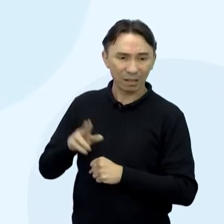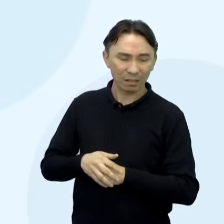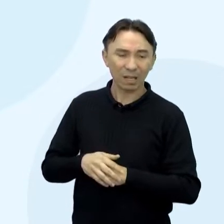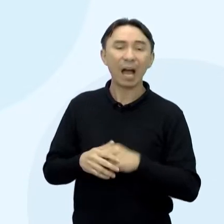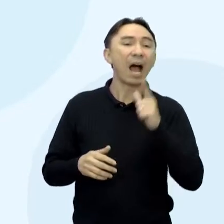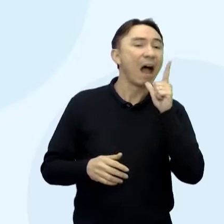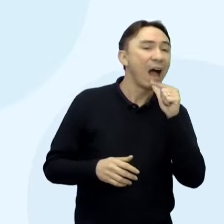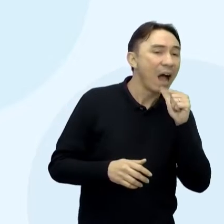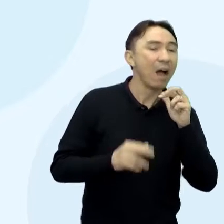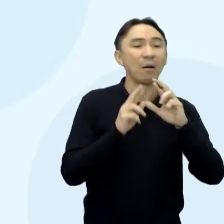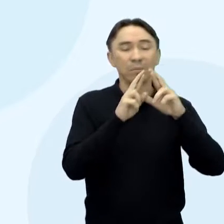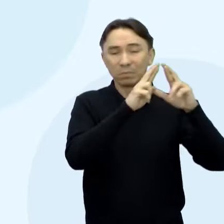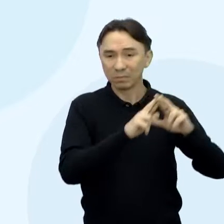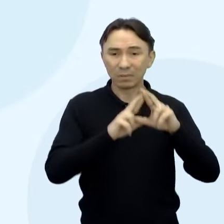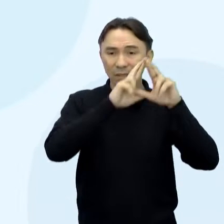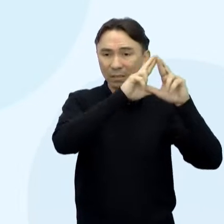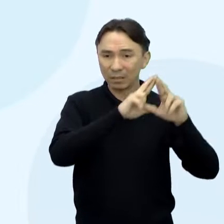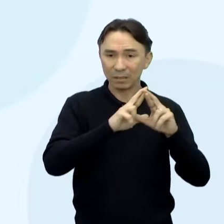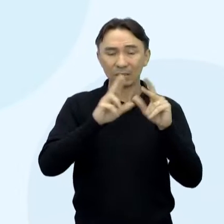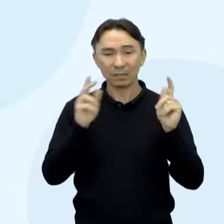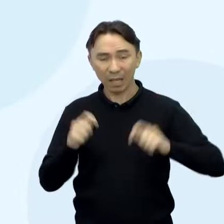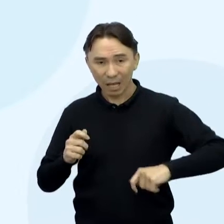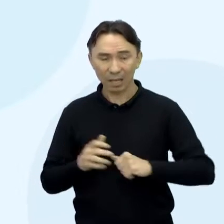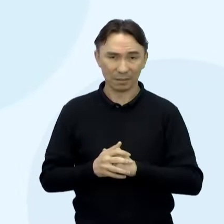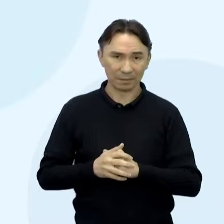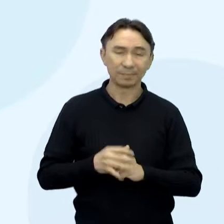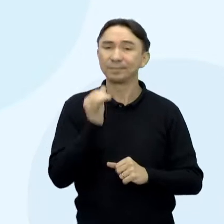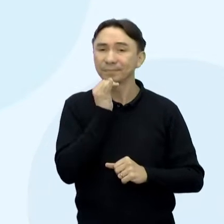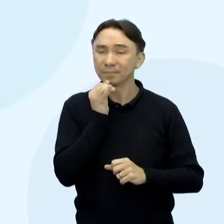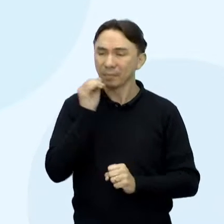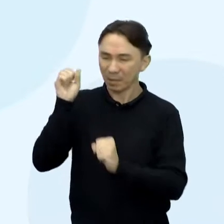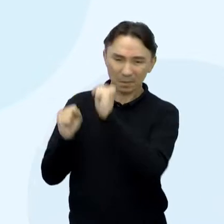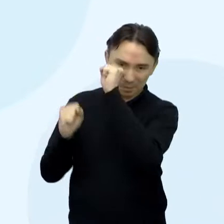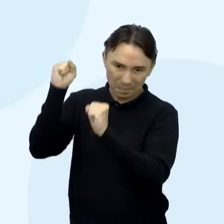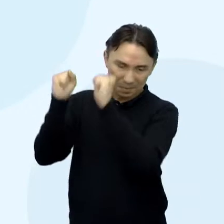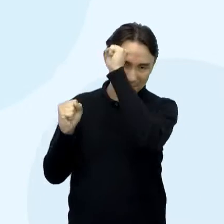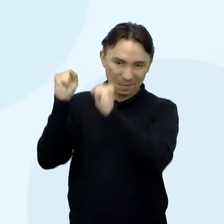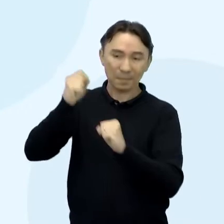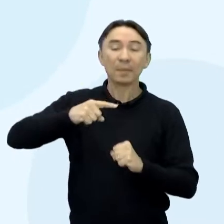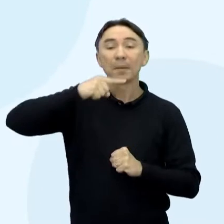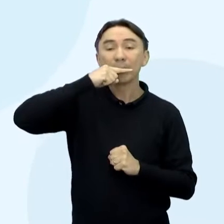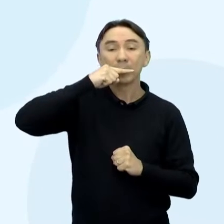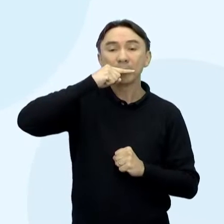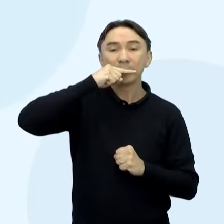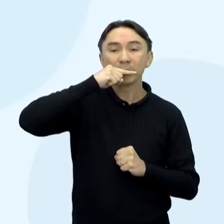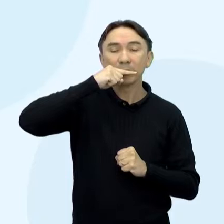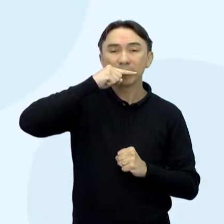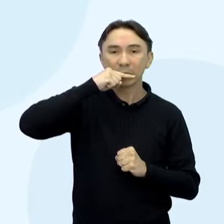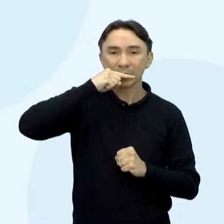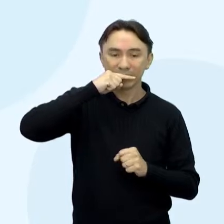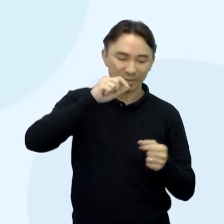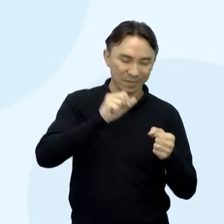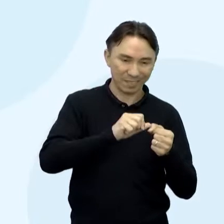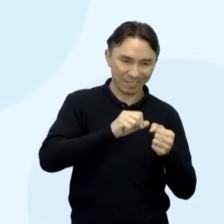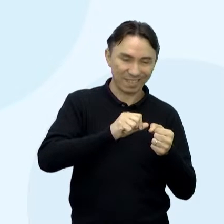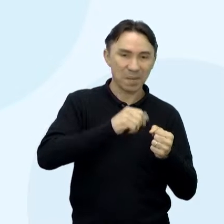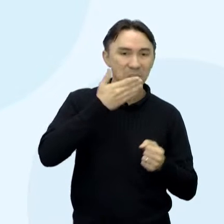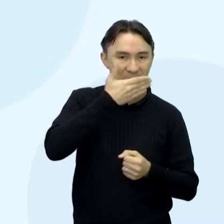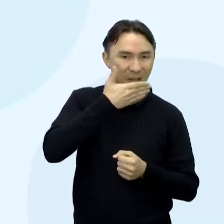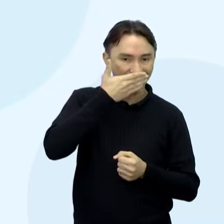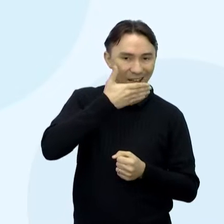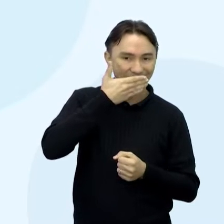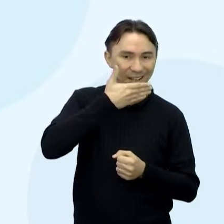temos aí as usinas de cana-de-açúcar, que além de produzir a cana, né? Produzir o açúcar a partir da